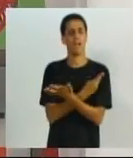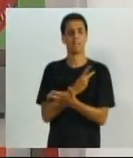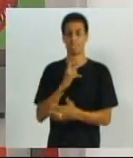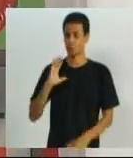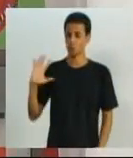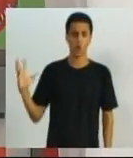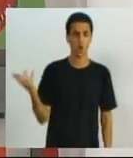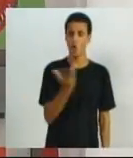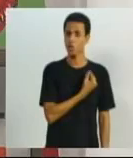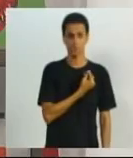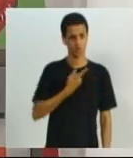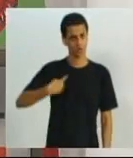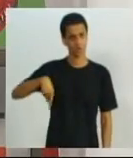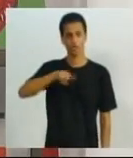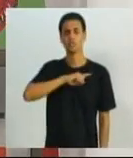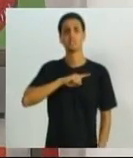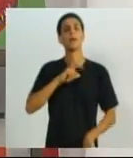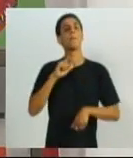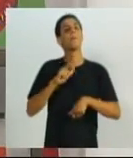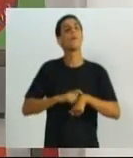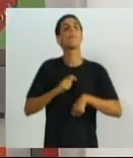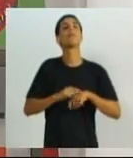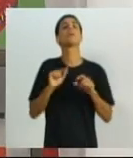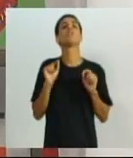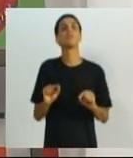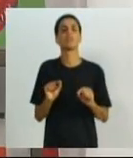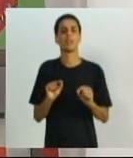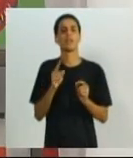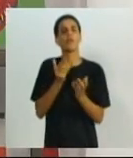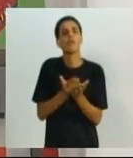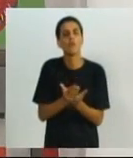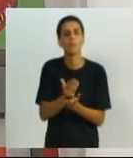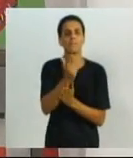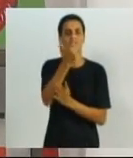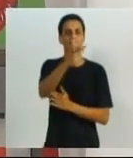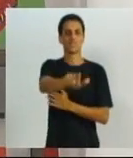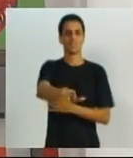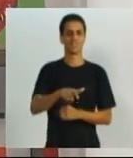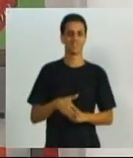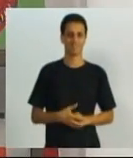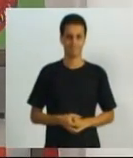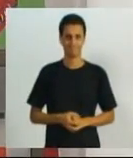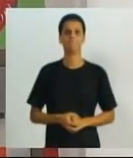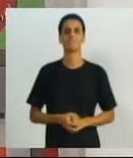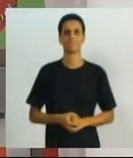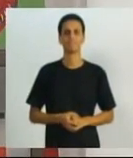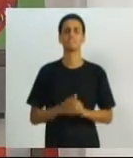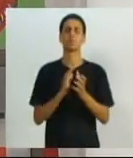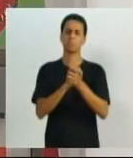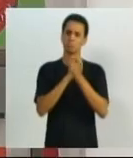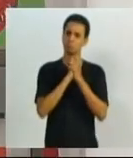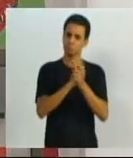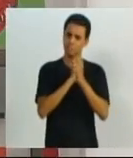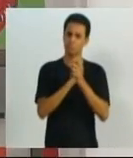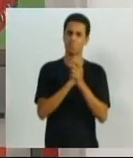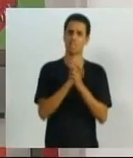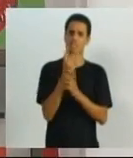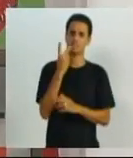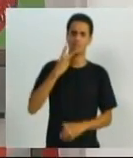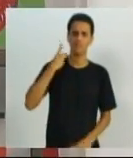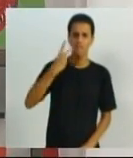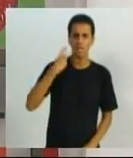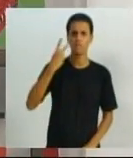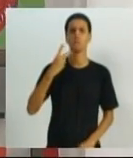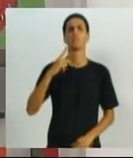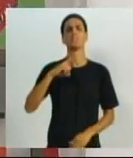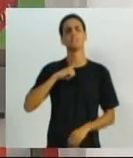Todos. É hora de nós recomeçarmos. Então, parabéns aos vereadores. Nós temos